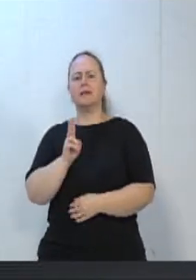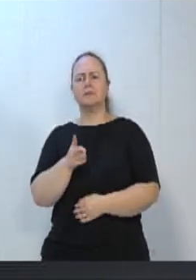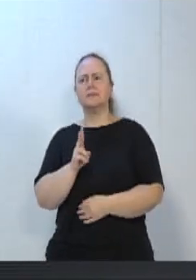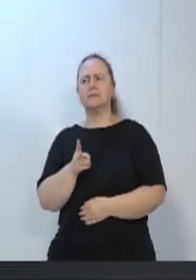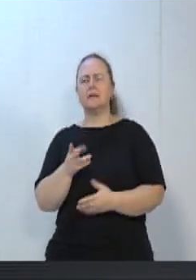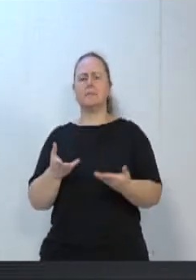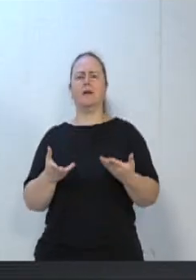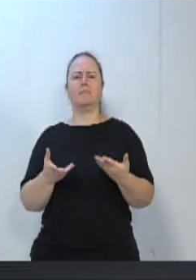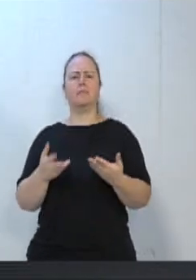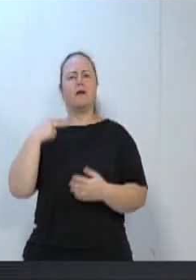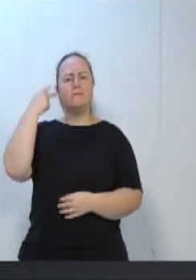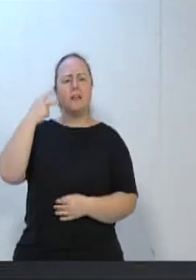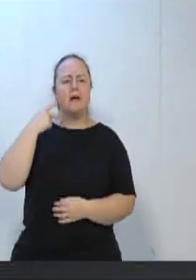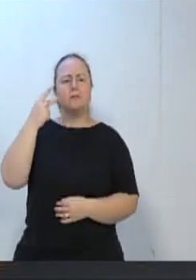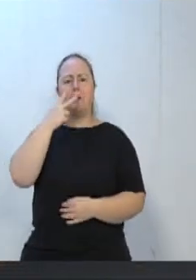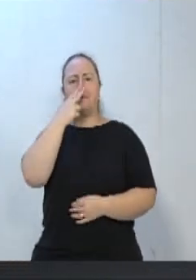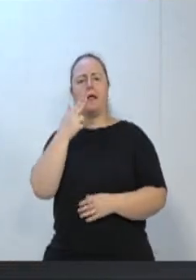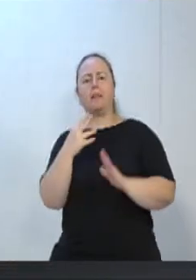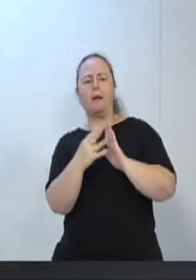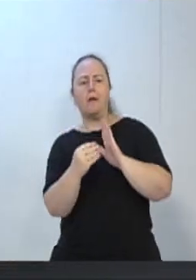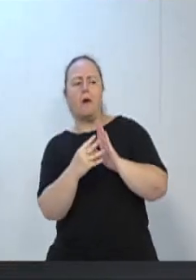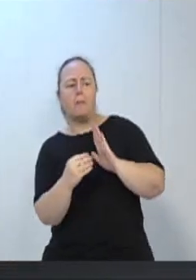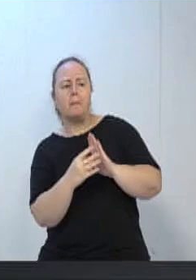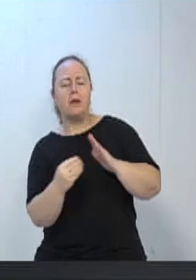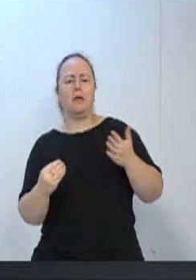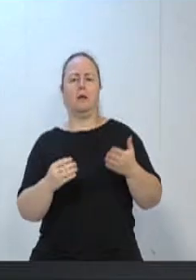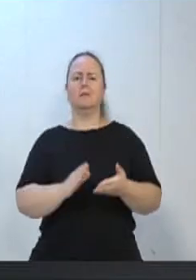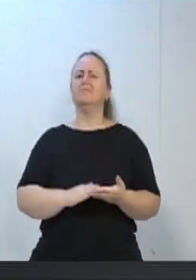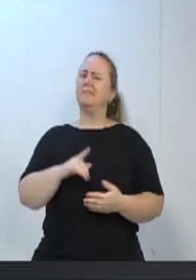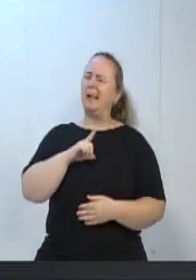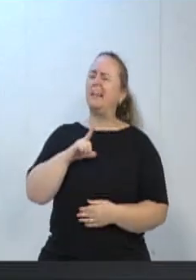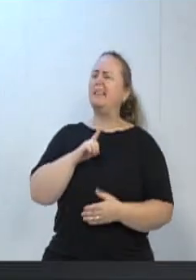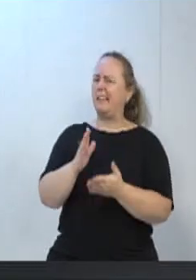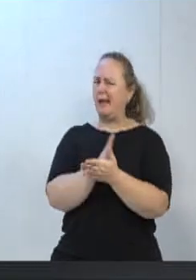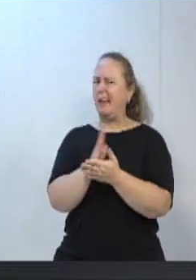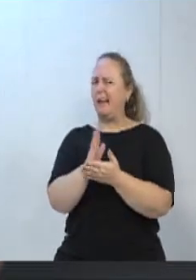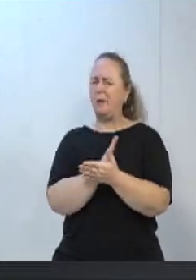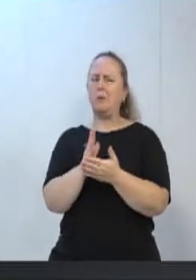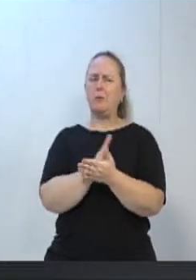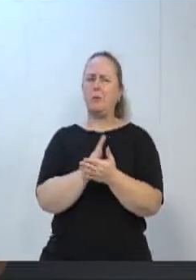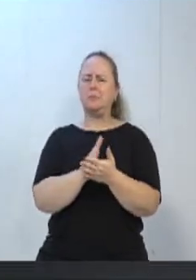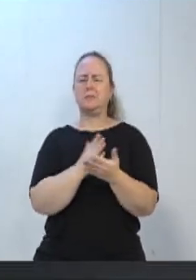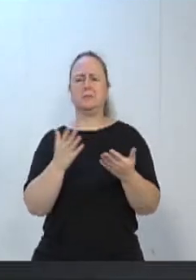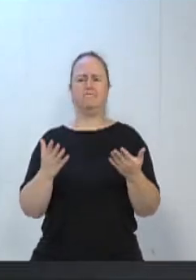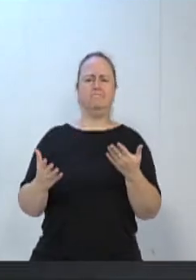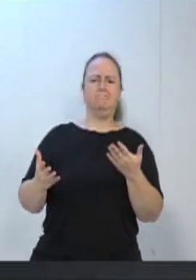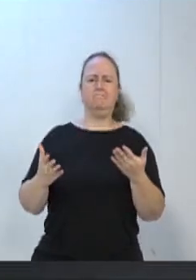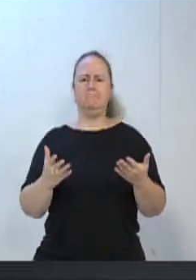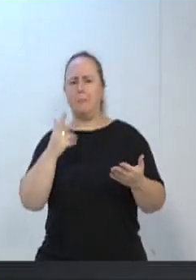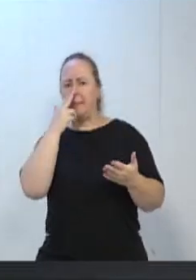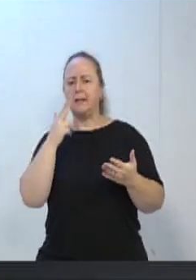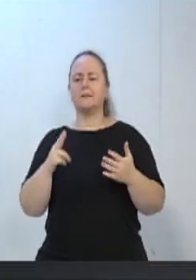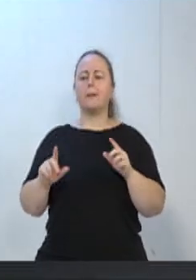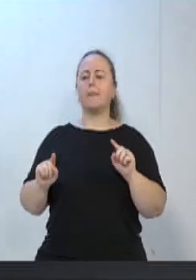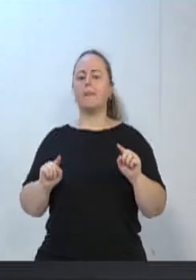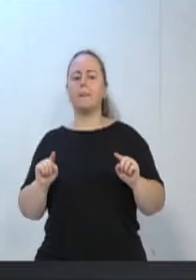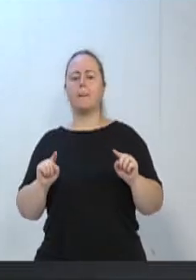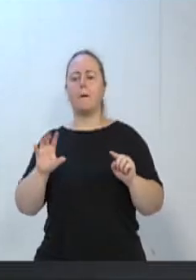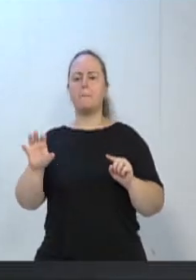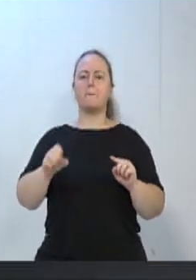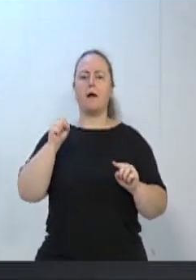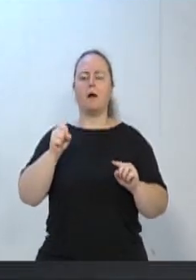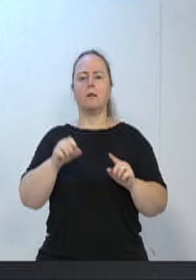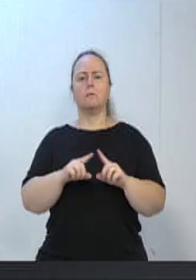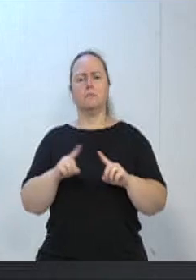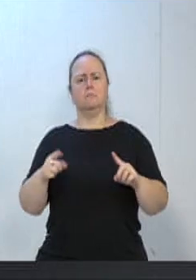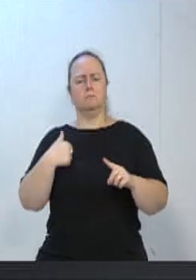de pirata. Sempre falava. Ainda eu acho que deve ter por aqui ainda papagaio de pirata que aposa nas obras dos outros. Mas me surpreende também a